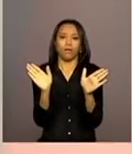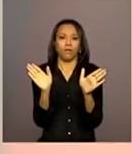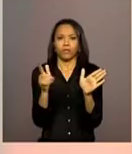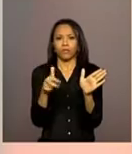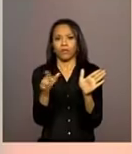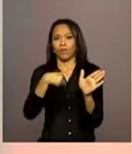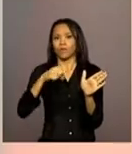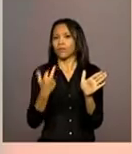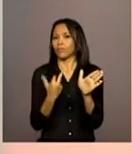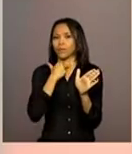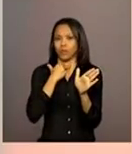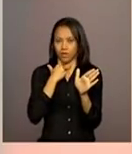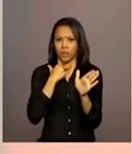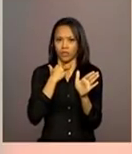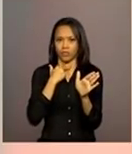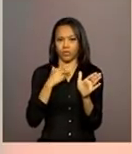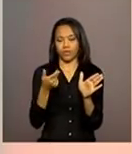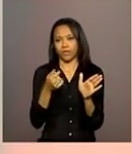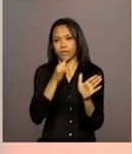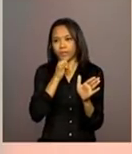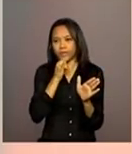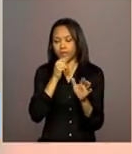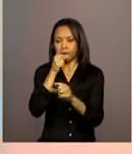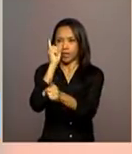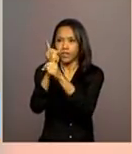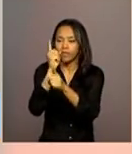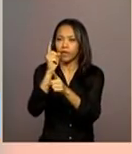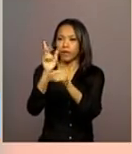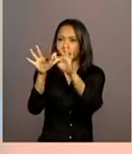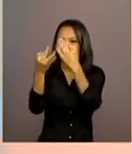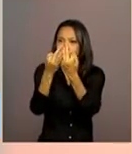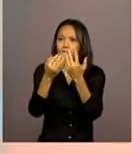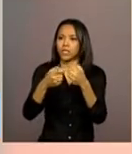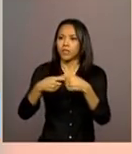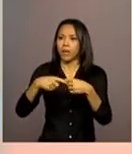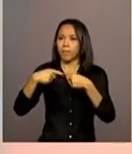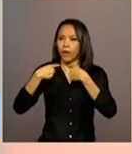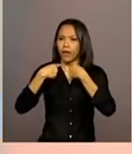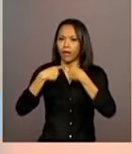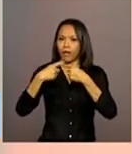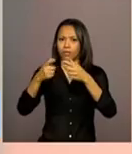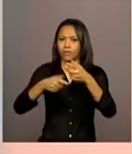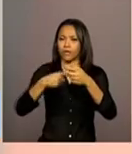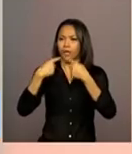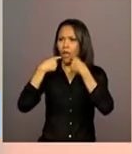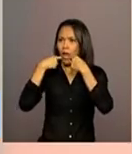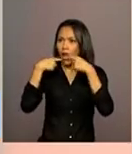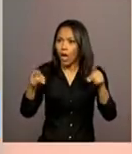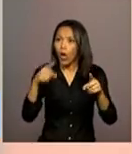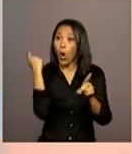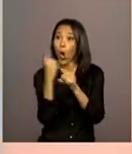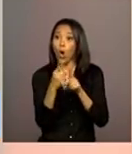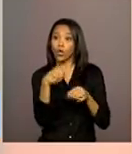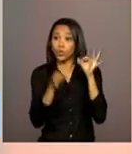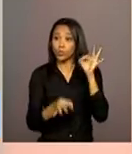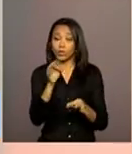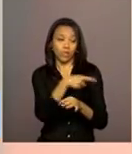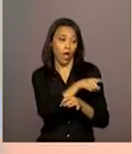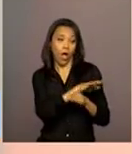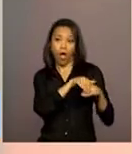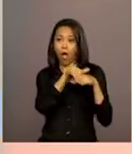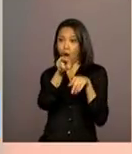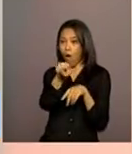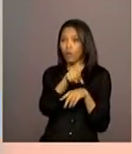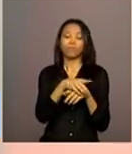podemos ser ser identificadores de de de criminosos de denunciantes nós estamos na Esfera da